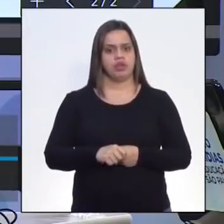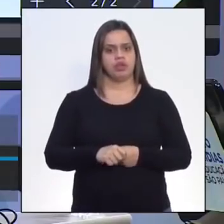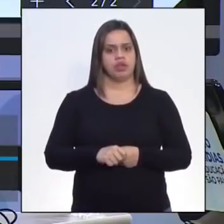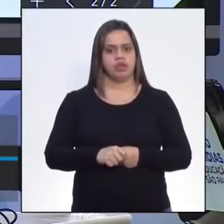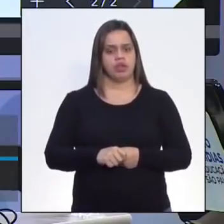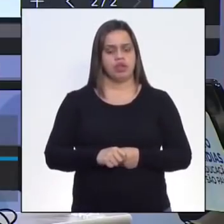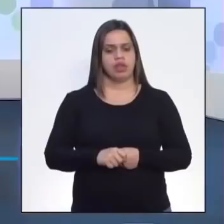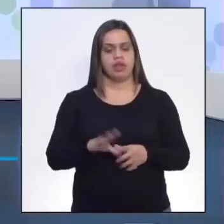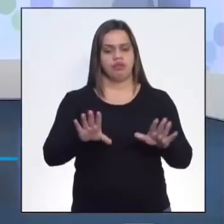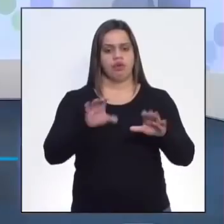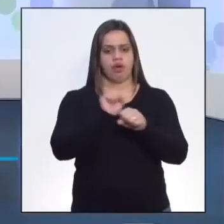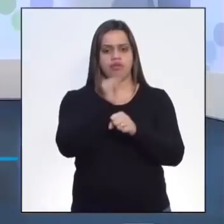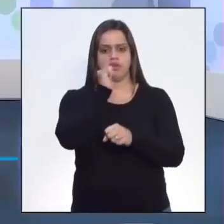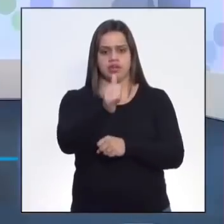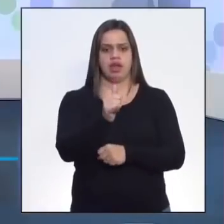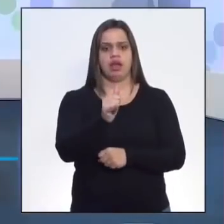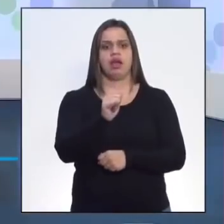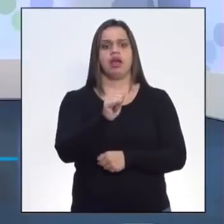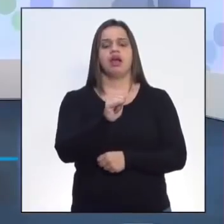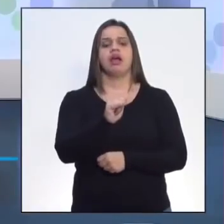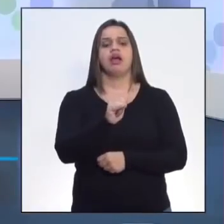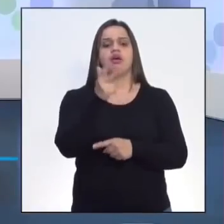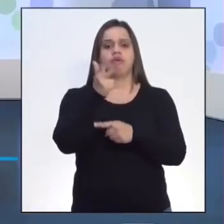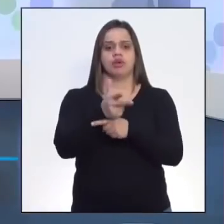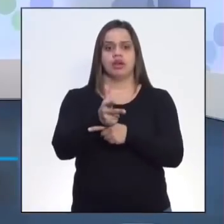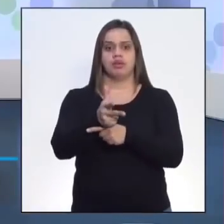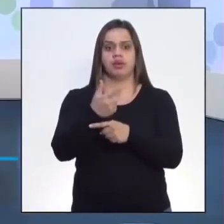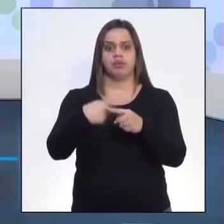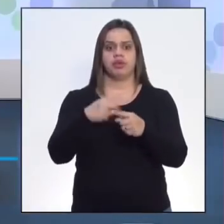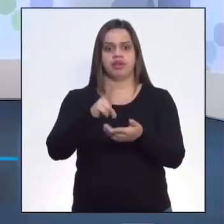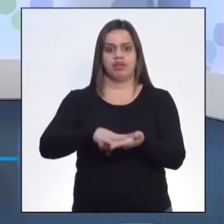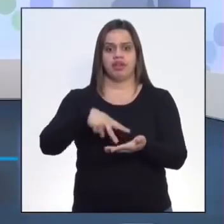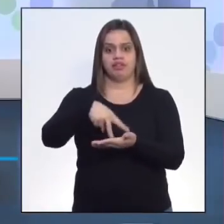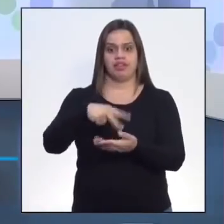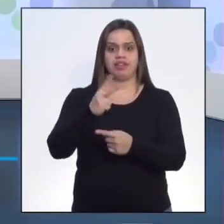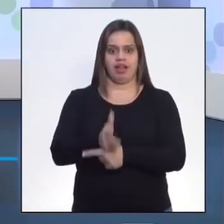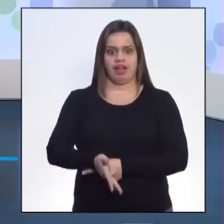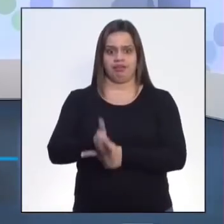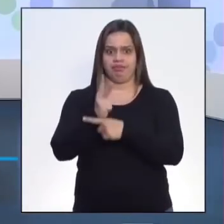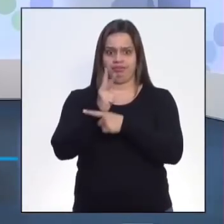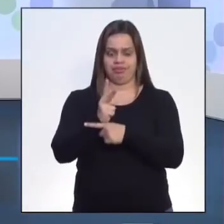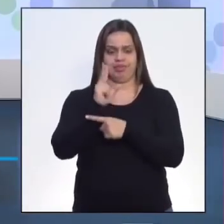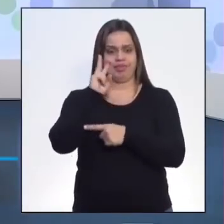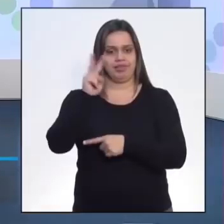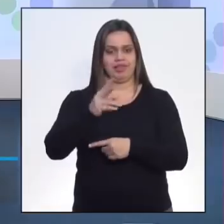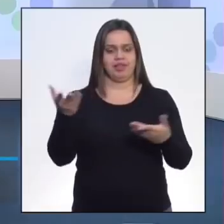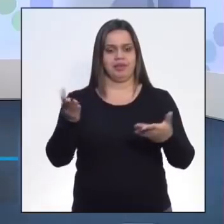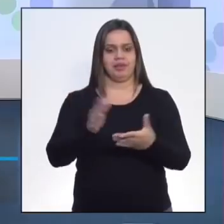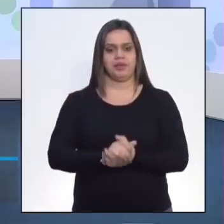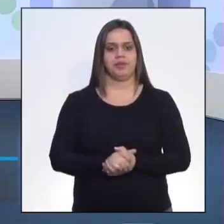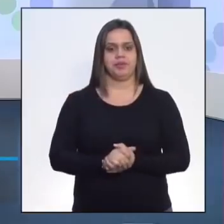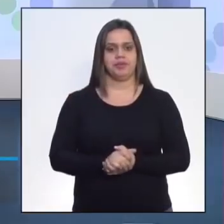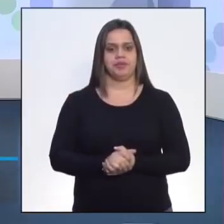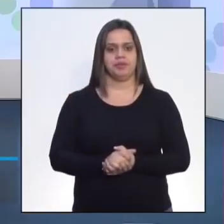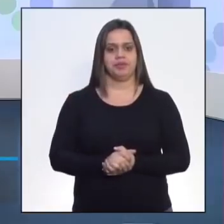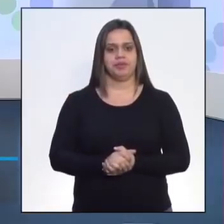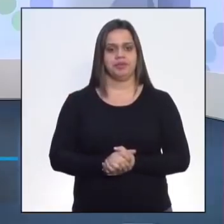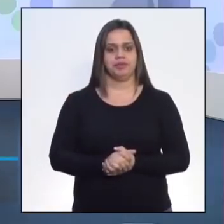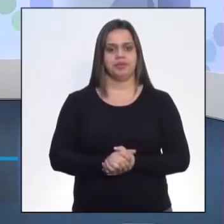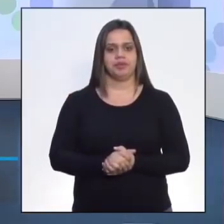porque eu vou levantar. Aí ele vai olhar para mim, ele vai falar, não acredito que ela está fazendo isso comigo. Mas a relação é a